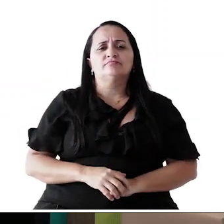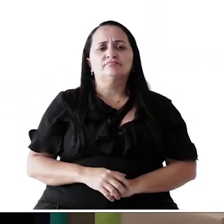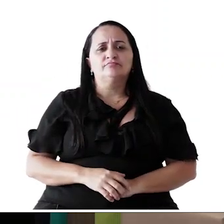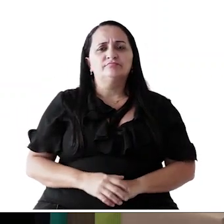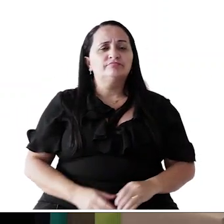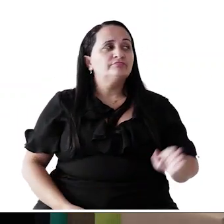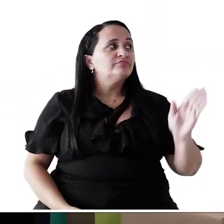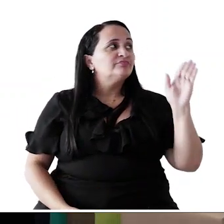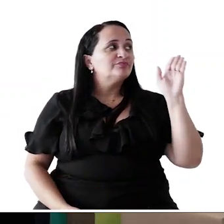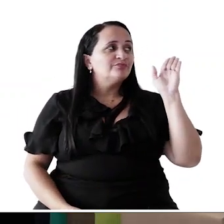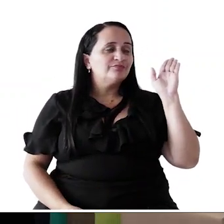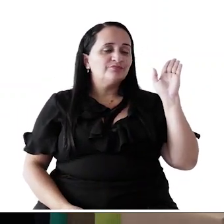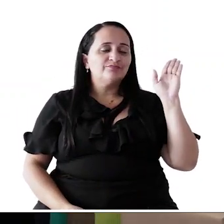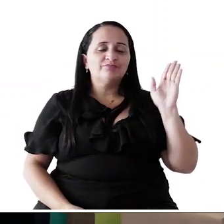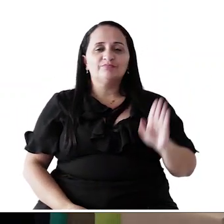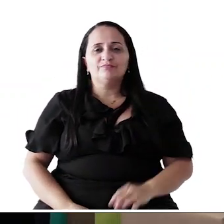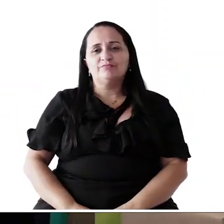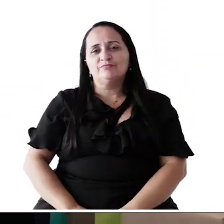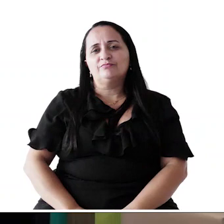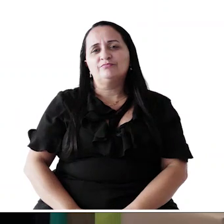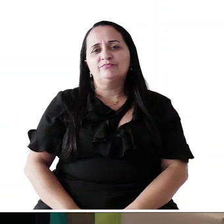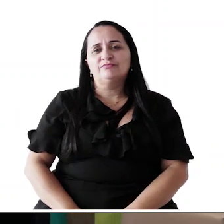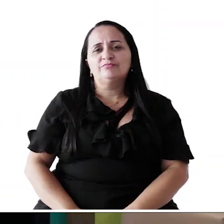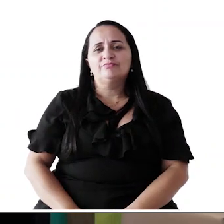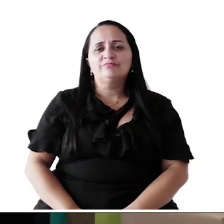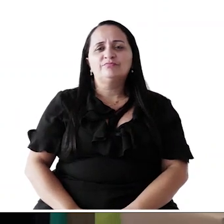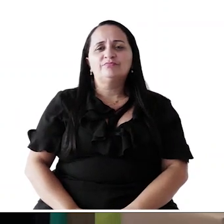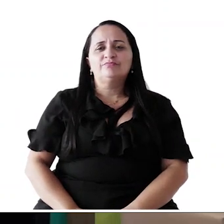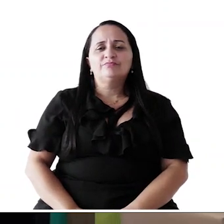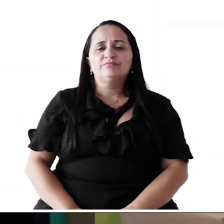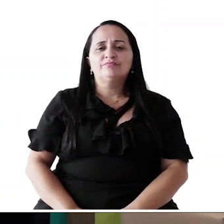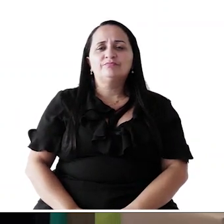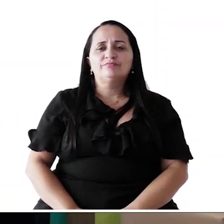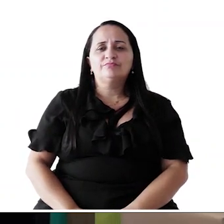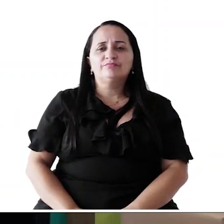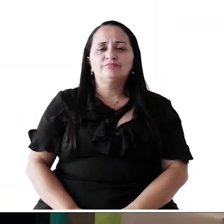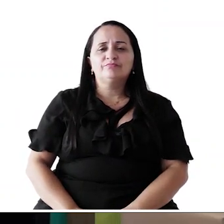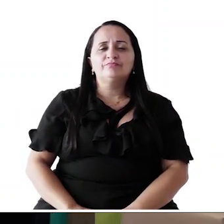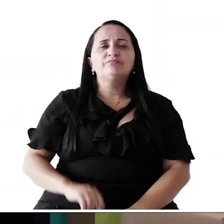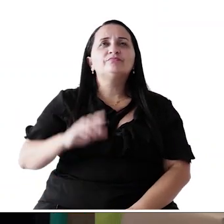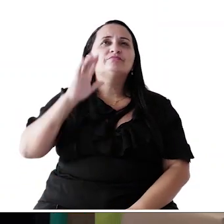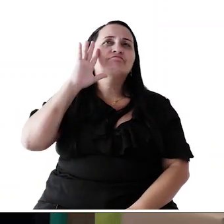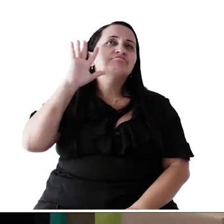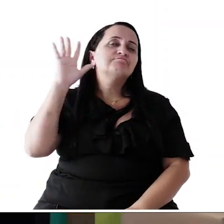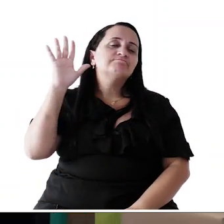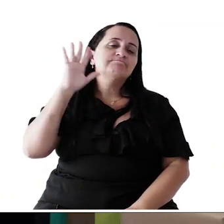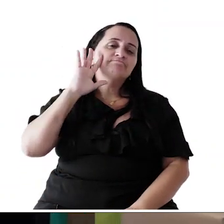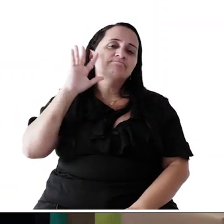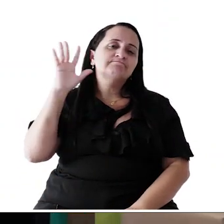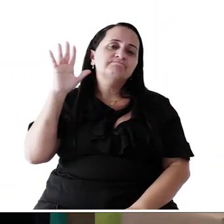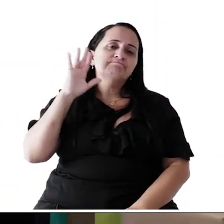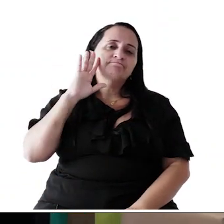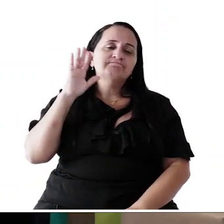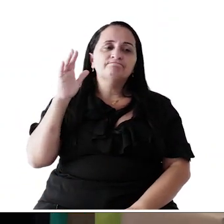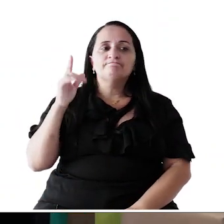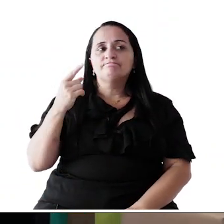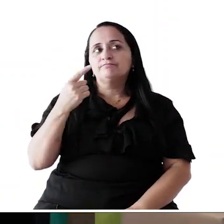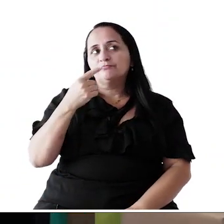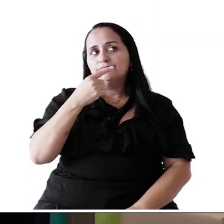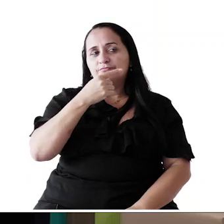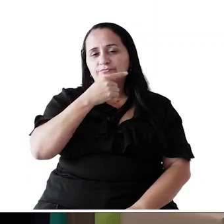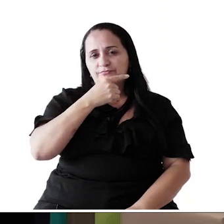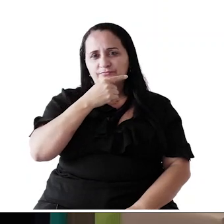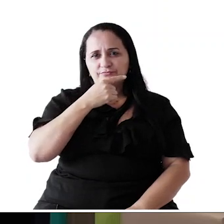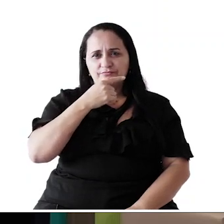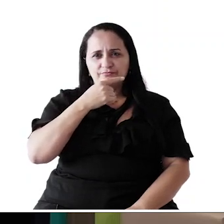o mesmo tamanho, não é verdade? Então, imaginem aqui no meu quadro